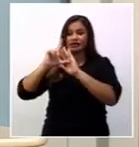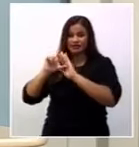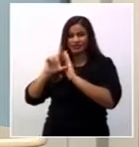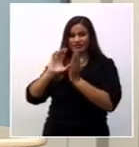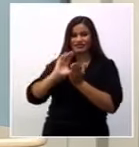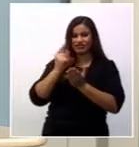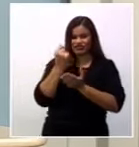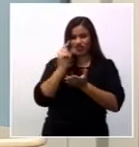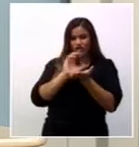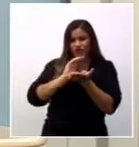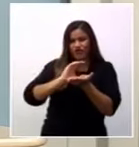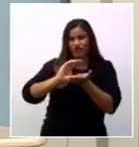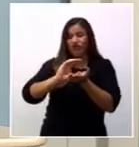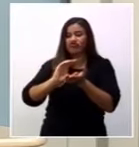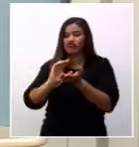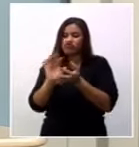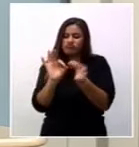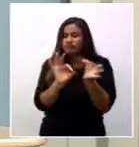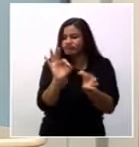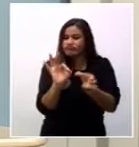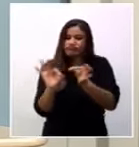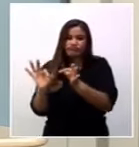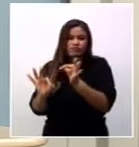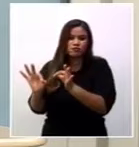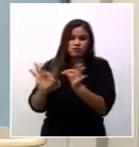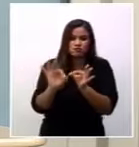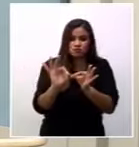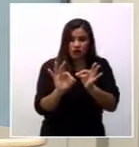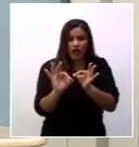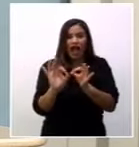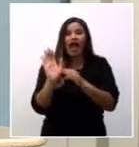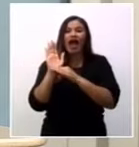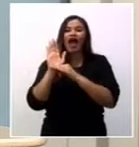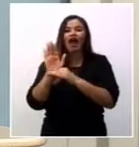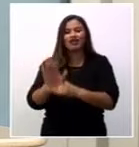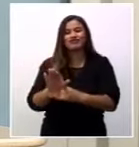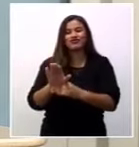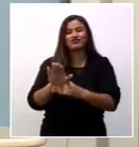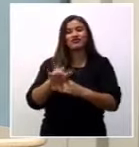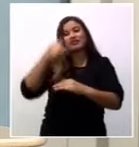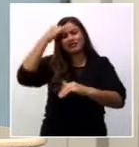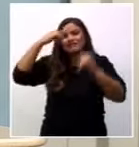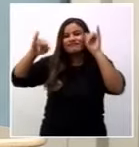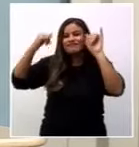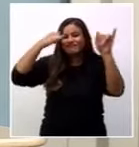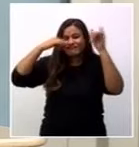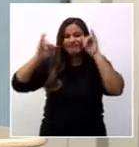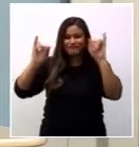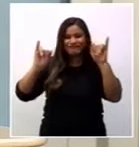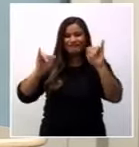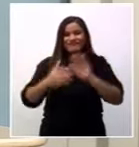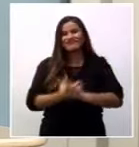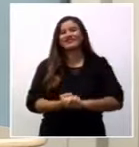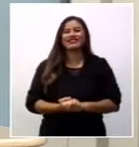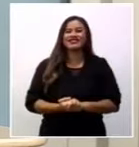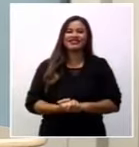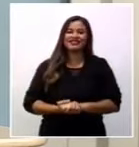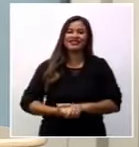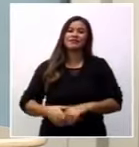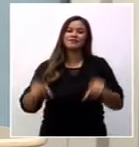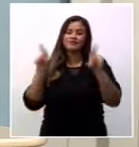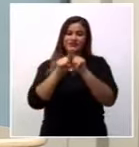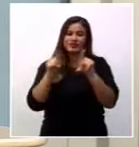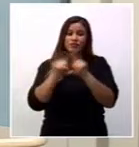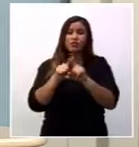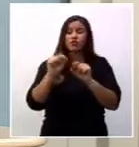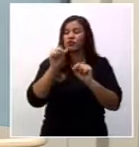reduzir realmente todas essas consequências, né? Então, o que a gente tem? O terremoto, por exemplo,